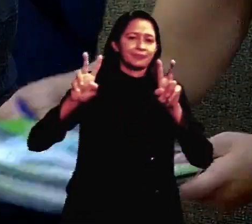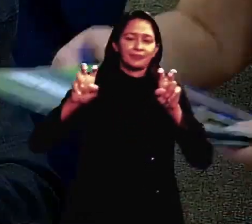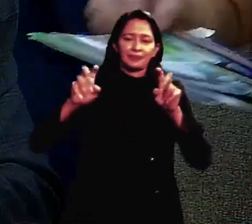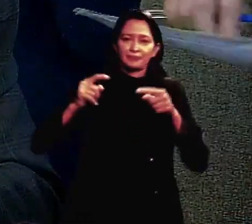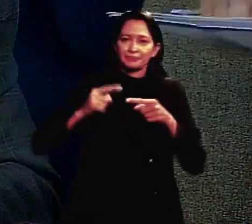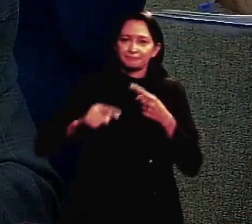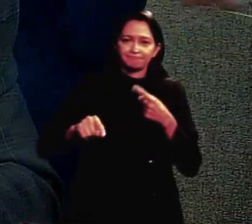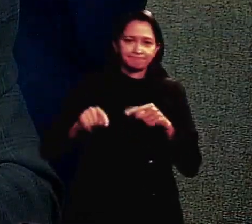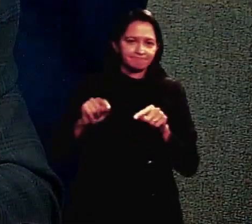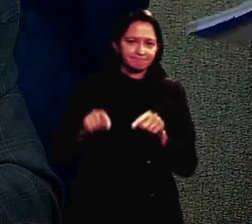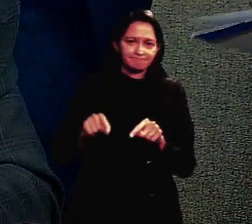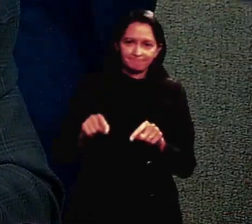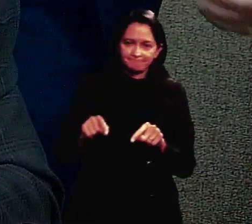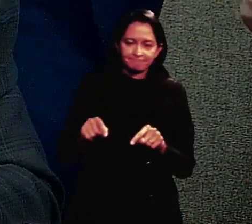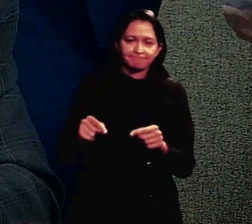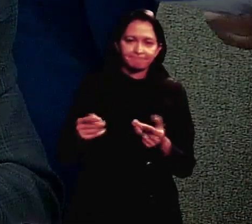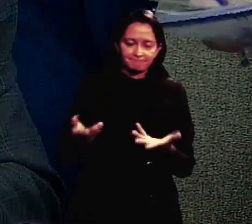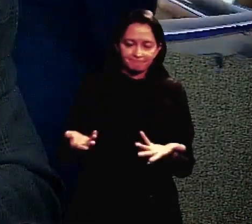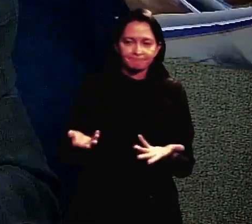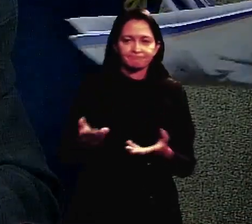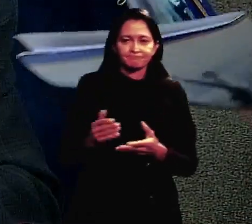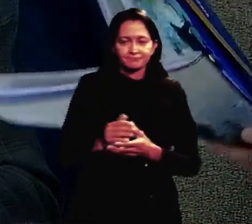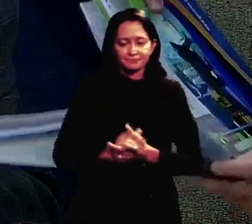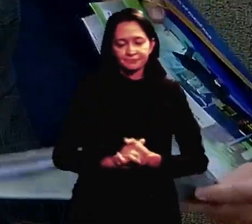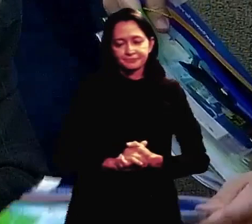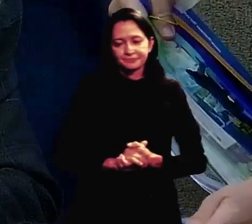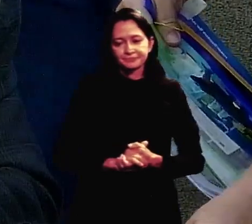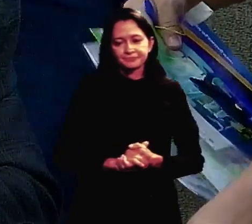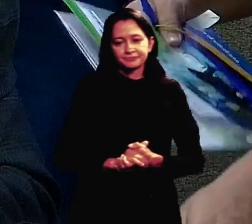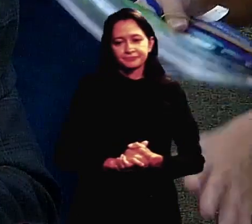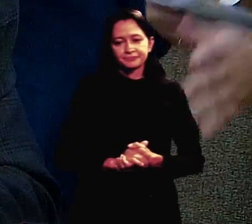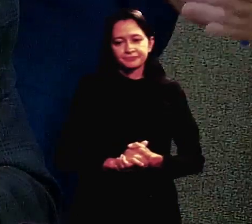e tratar desse assunto aqui